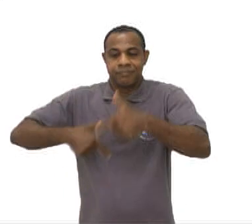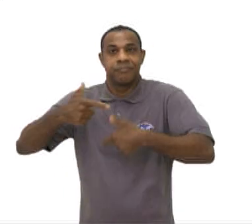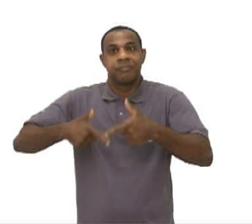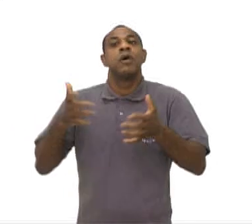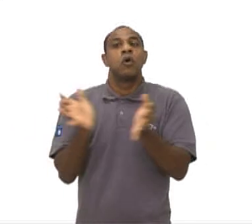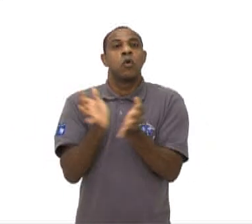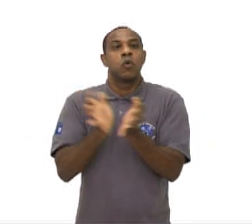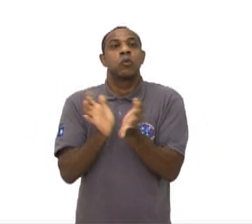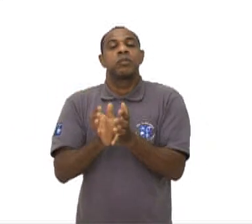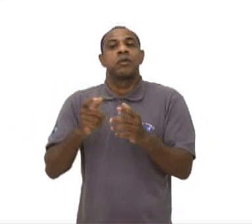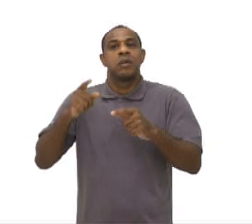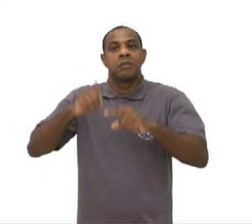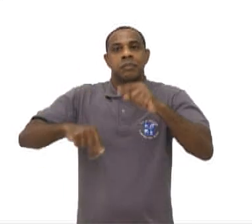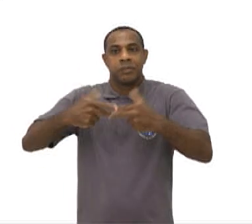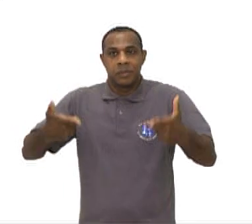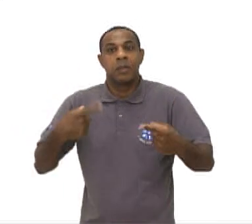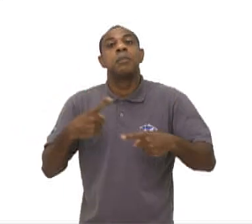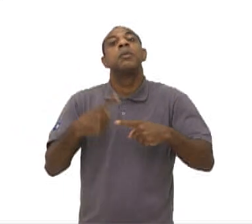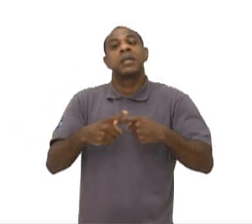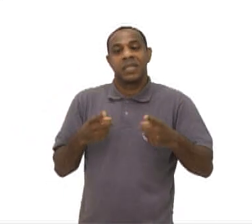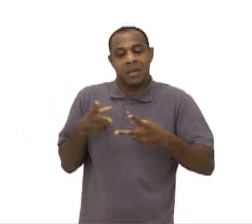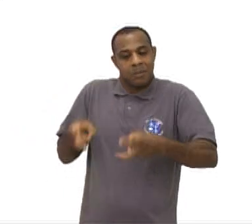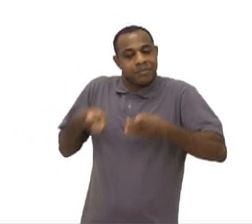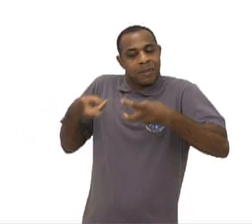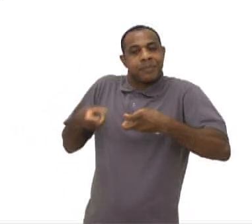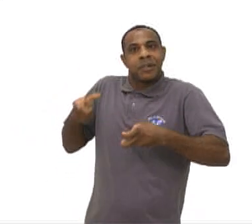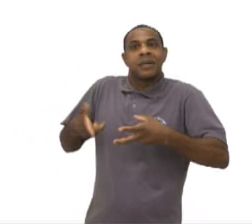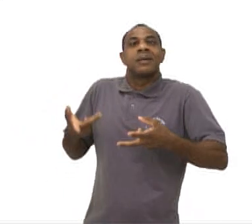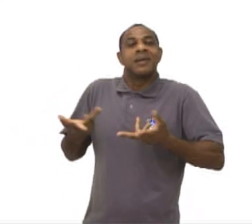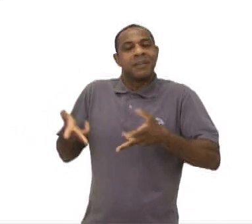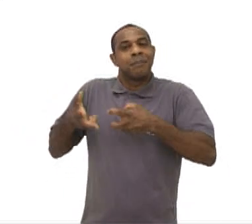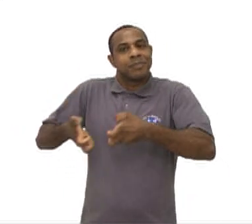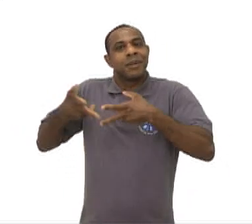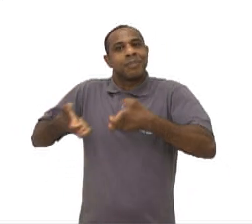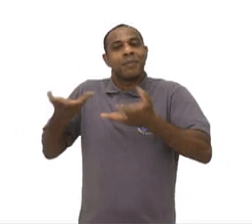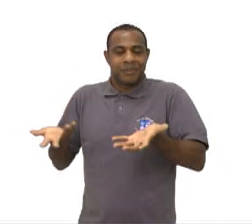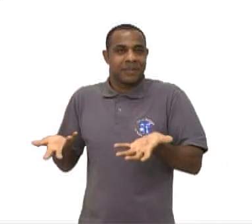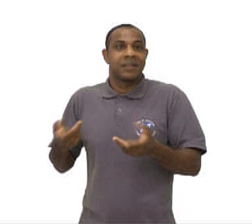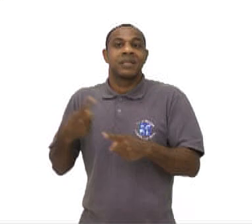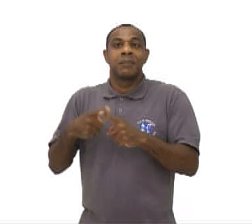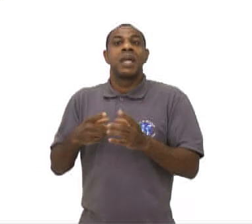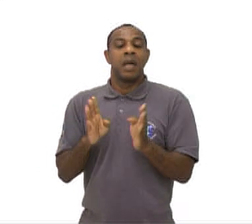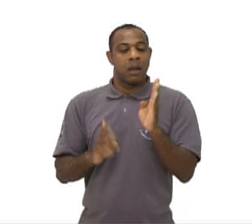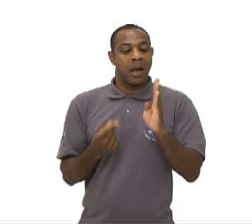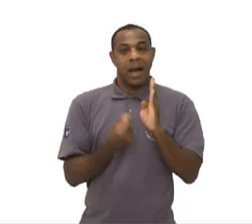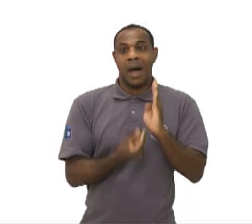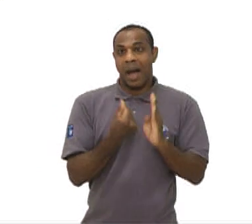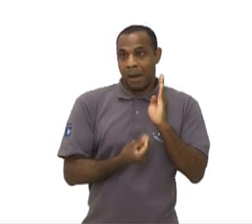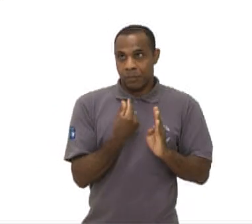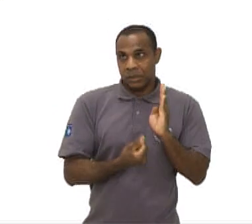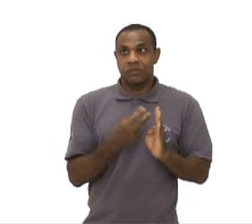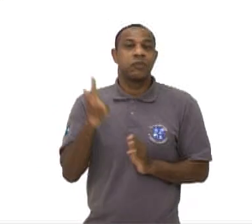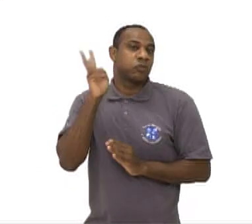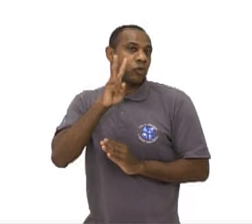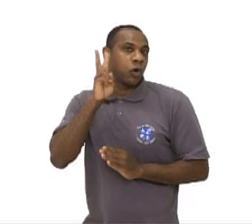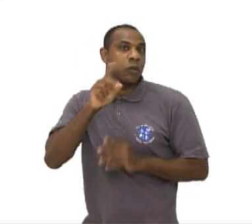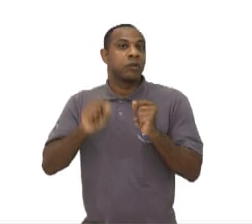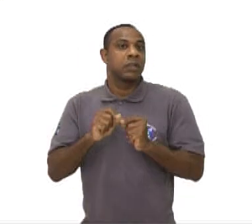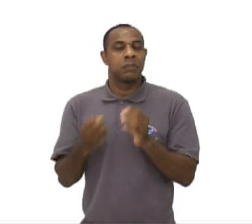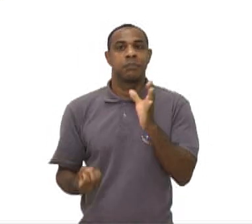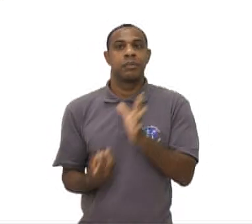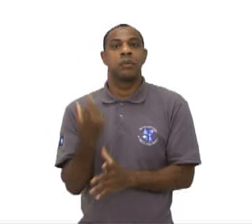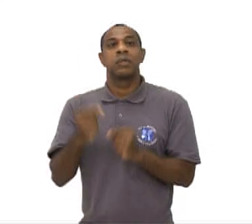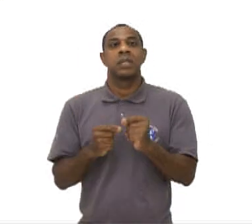mercadoria, cujo trabalho é explorado pelos capitalistas. Assim, ao mesmo tempo em que a burguesia se constituiu historicamente, formou-se uma